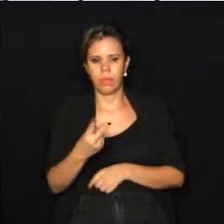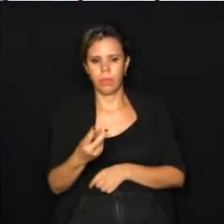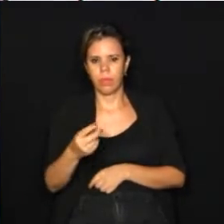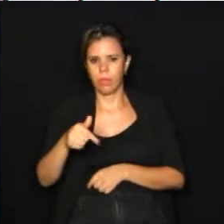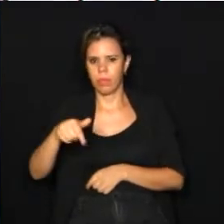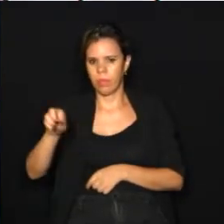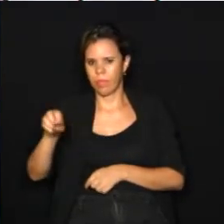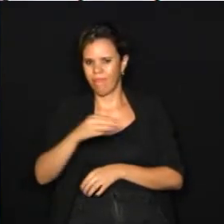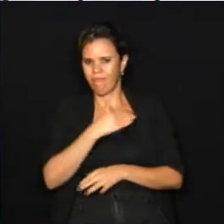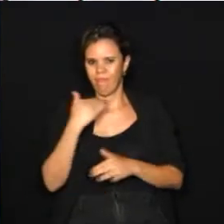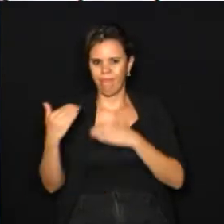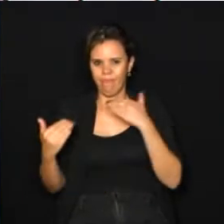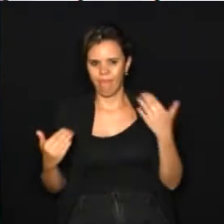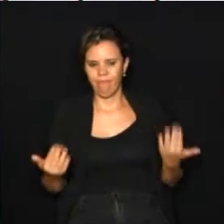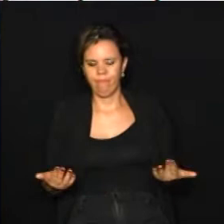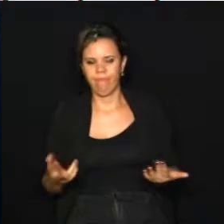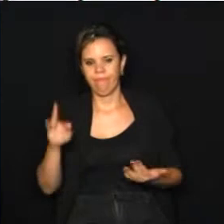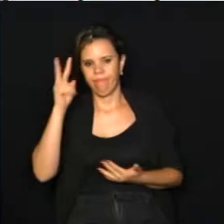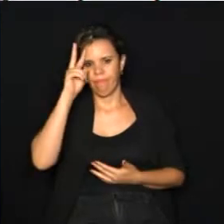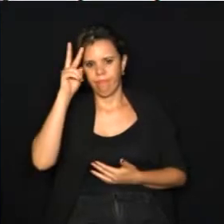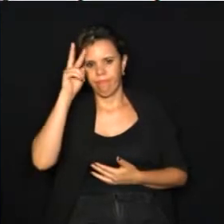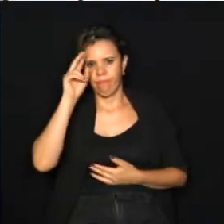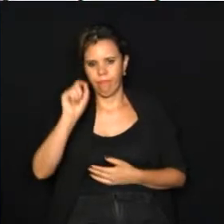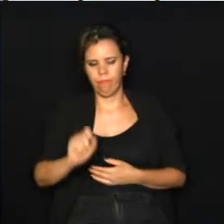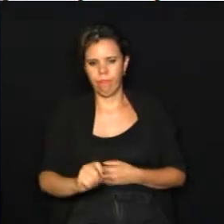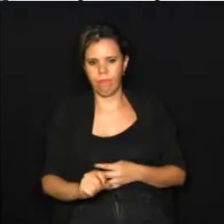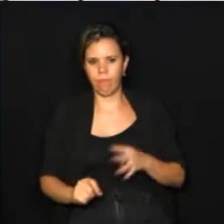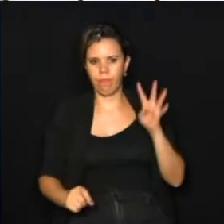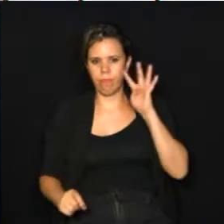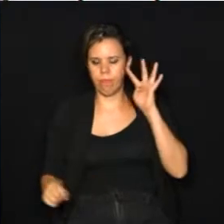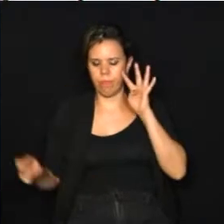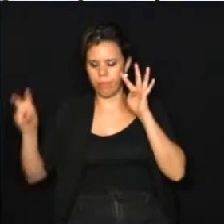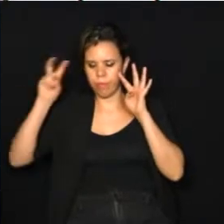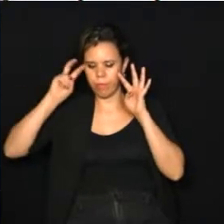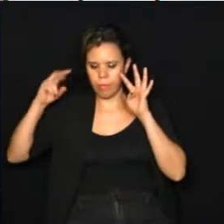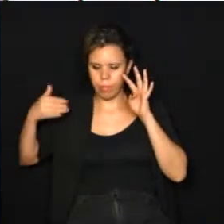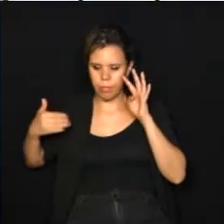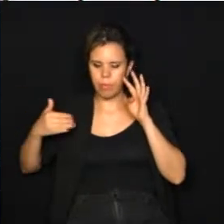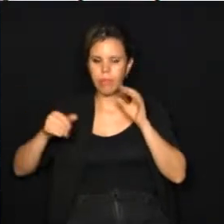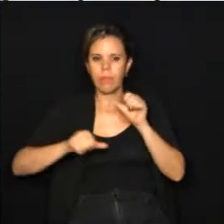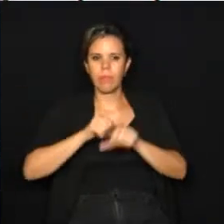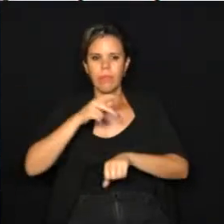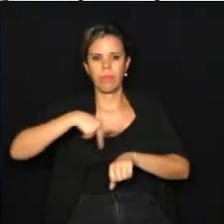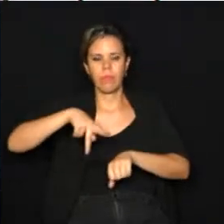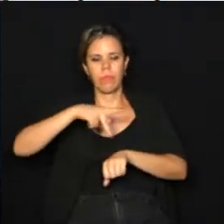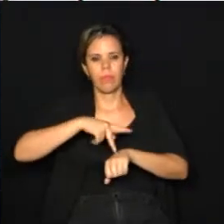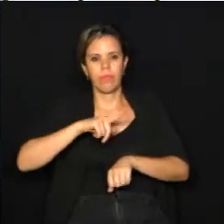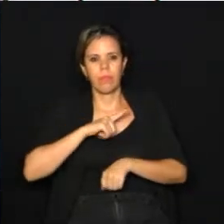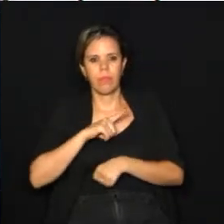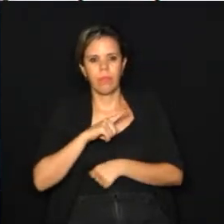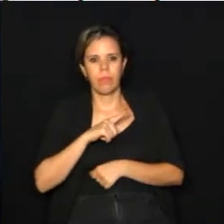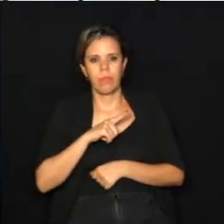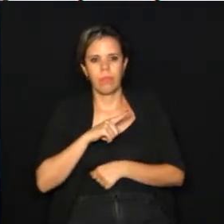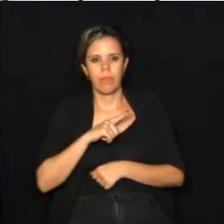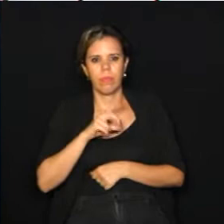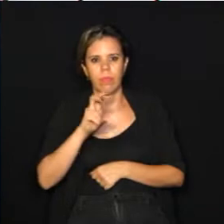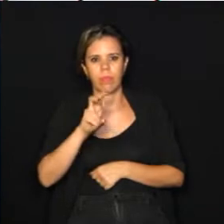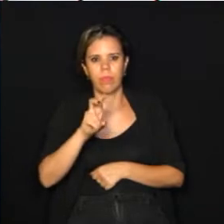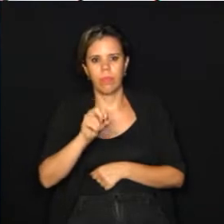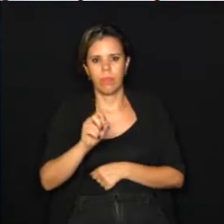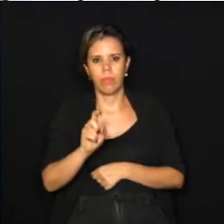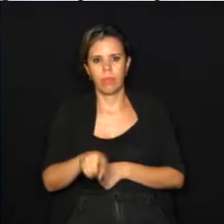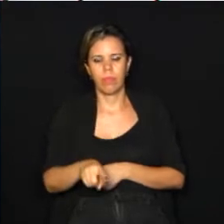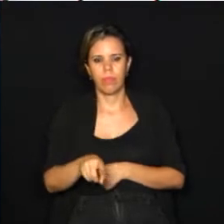175.270 óbitos. Lembrando que de quarta para quinta-feira, no país, nós tivemos